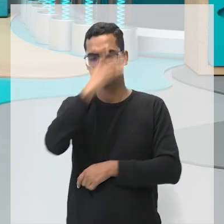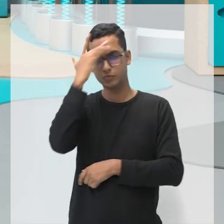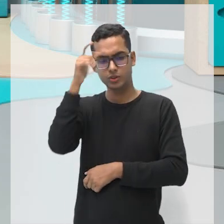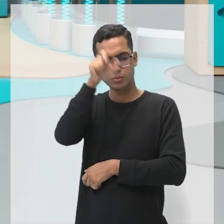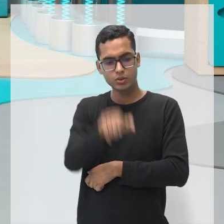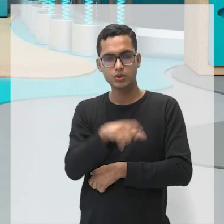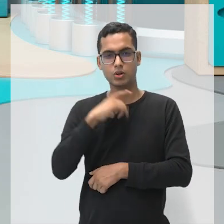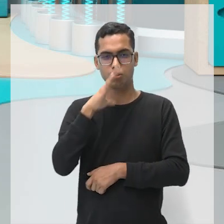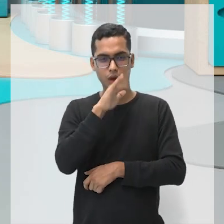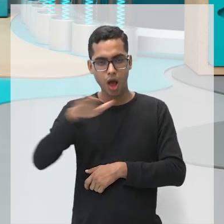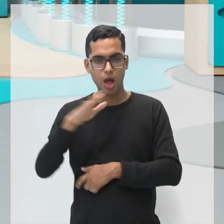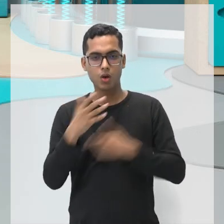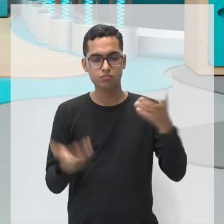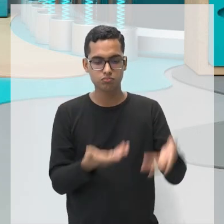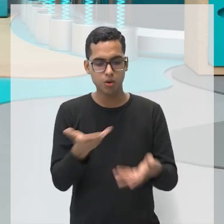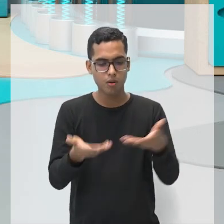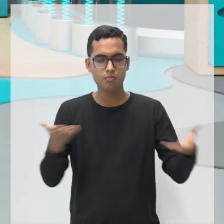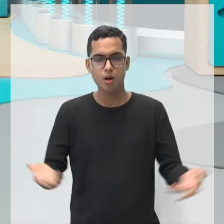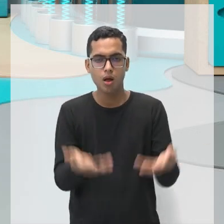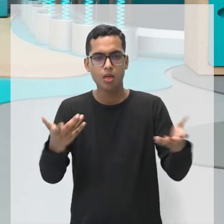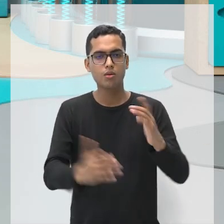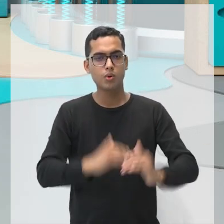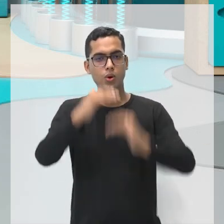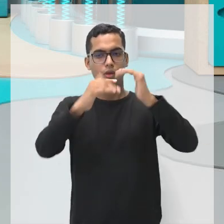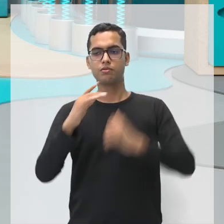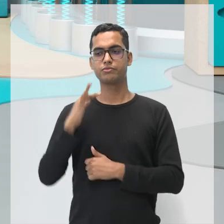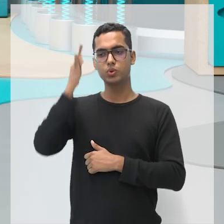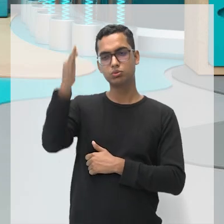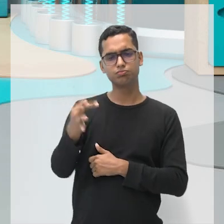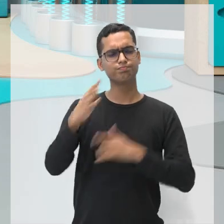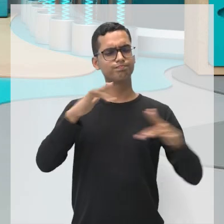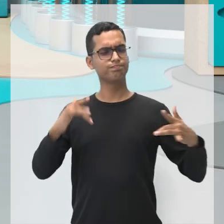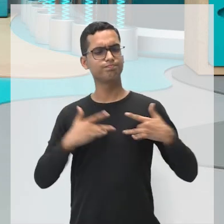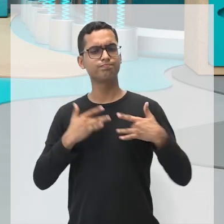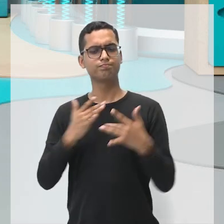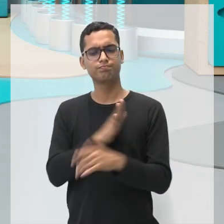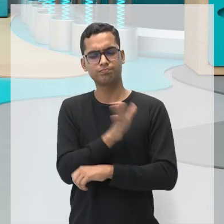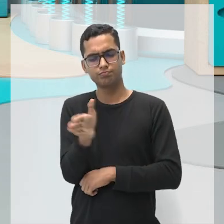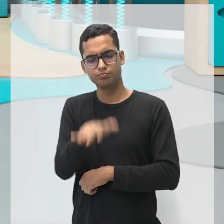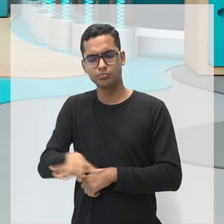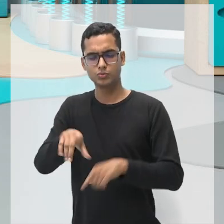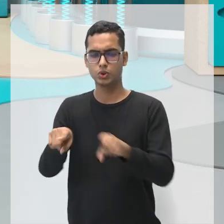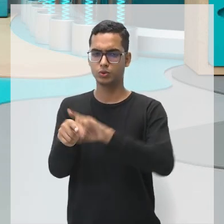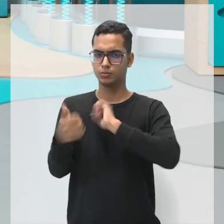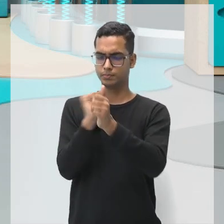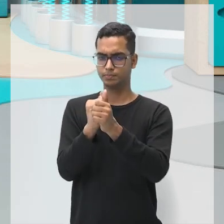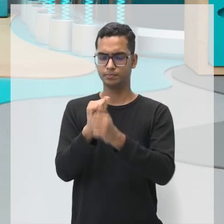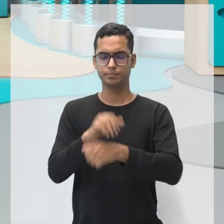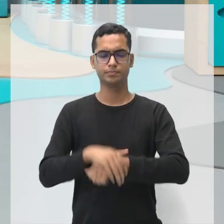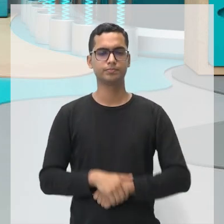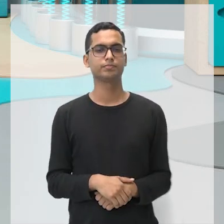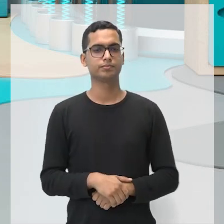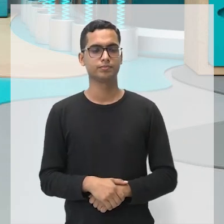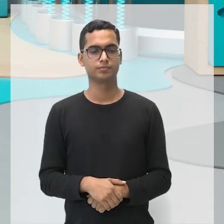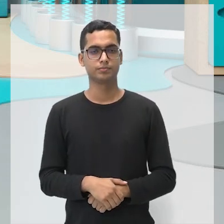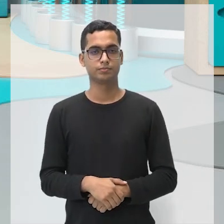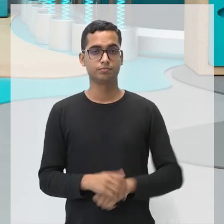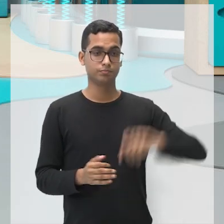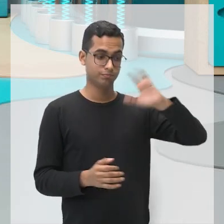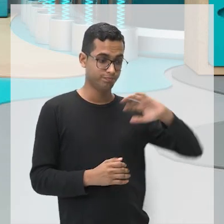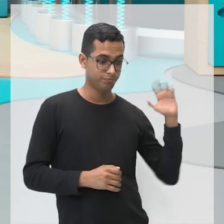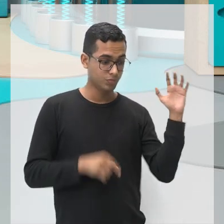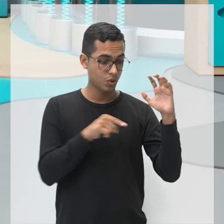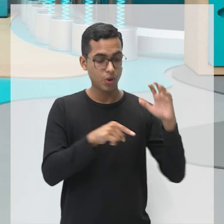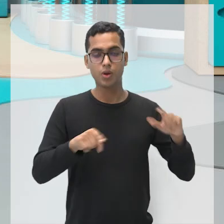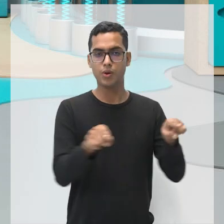futuro atleta, se apaixone, se sinta envolvido pelo esporte. O mini handebol, ele é também uma